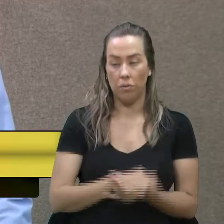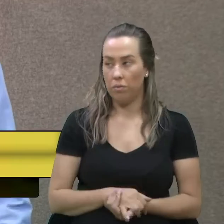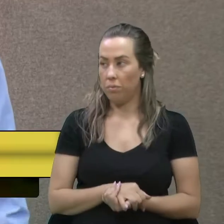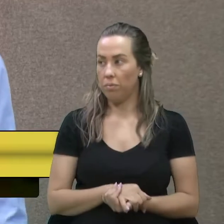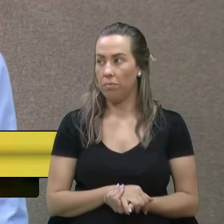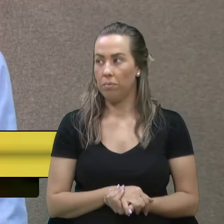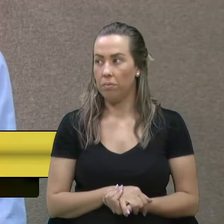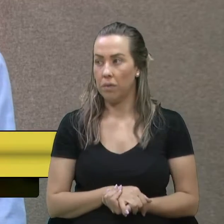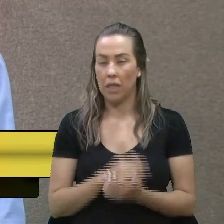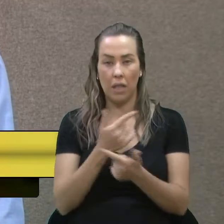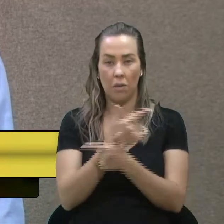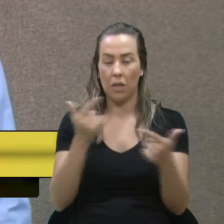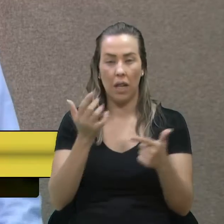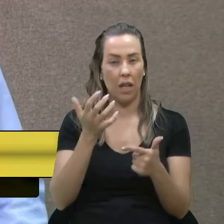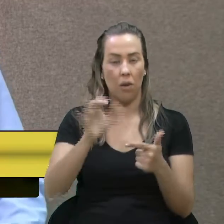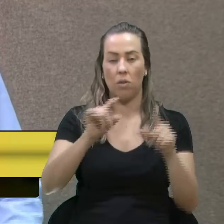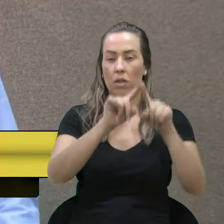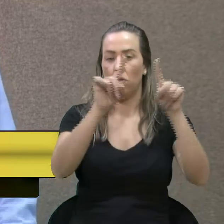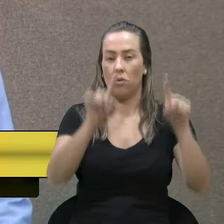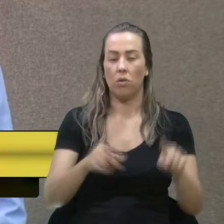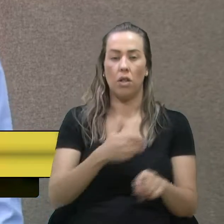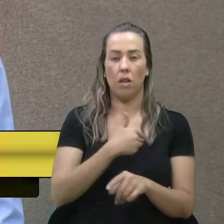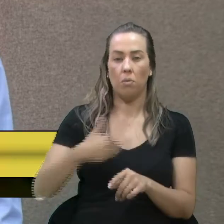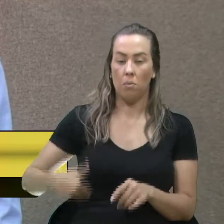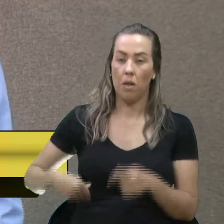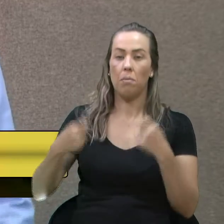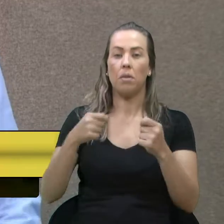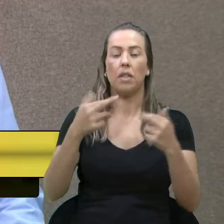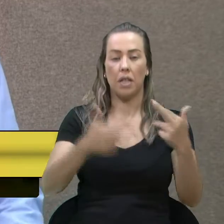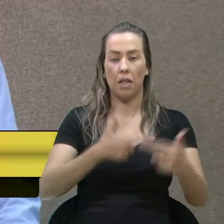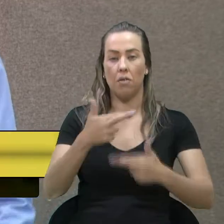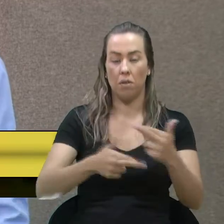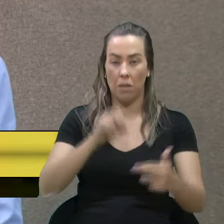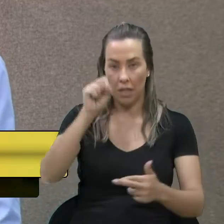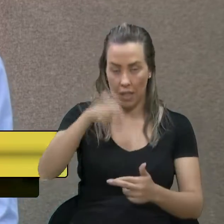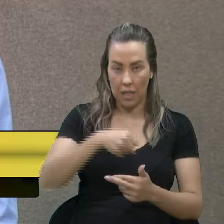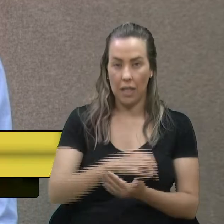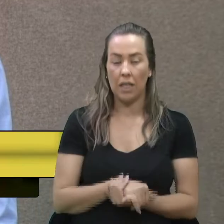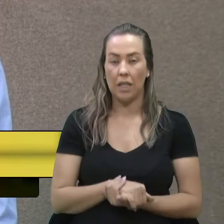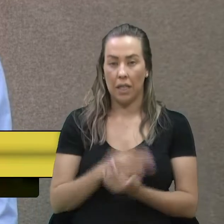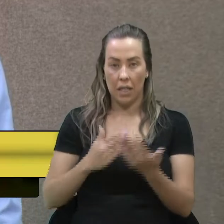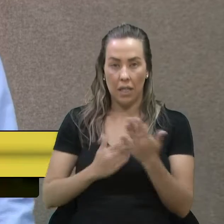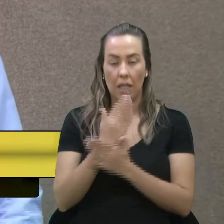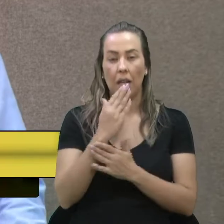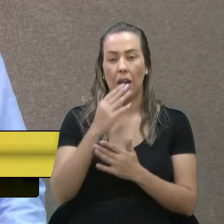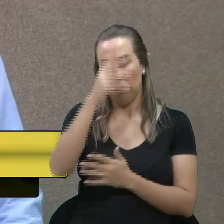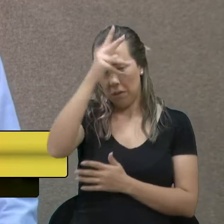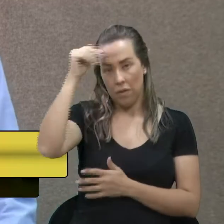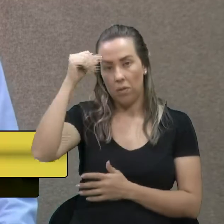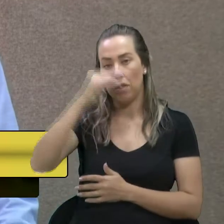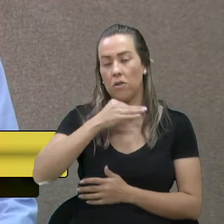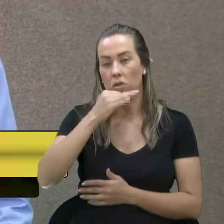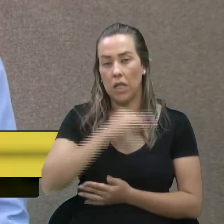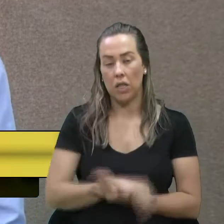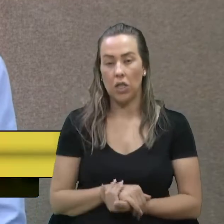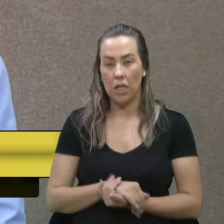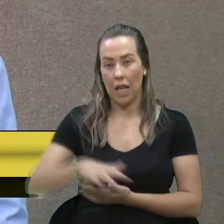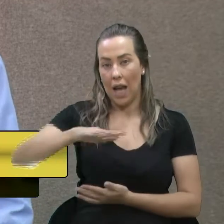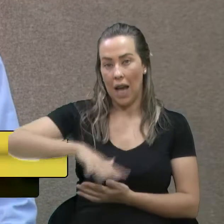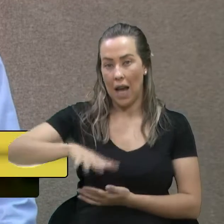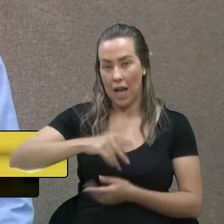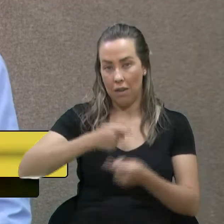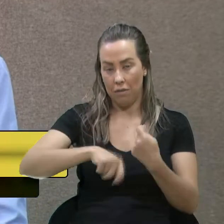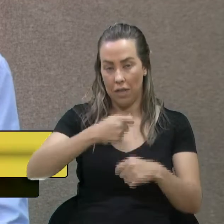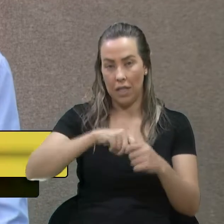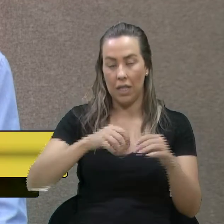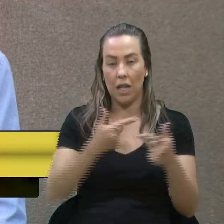gente não tem nada contra funcionário público, a gente precisa passar as reformas, vai inviabilizar a Prefeitura de Caxias, a parte financeira não vai